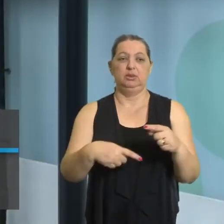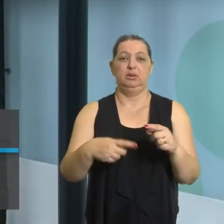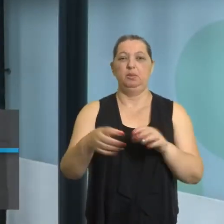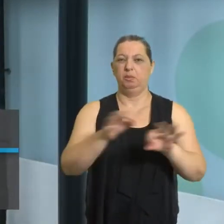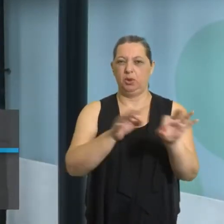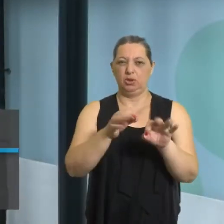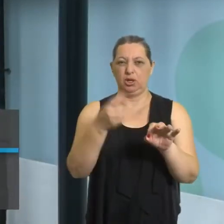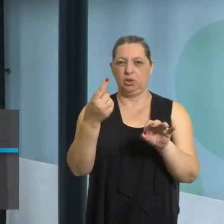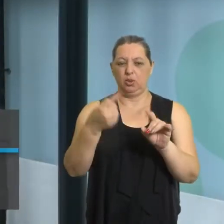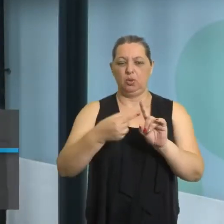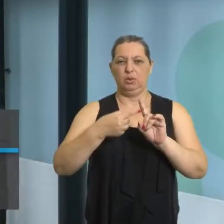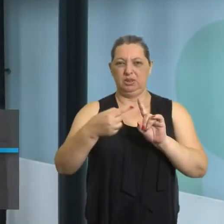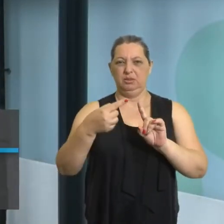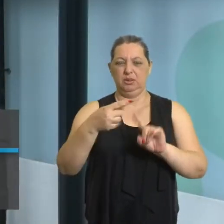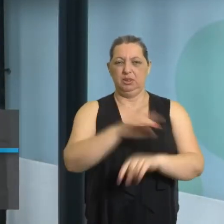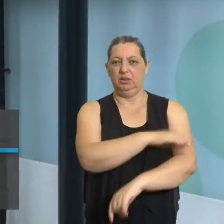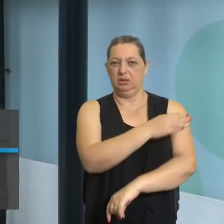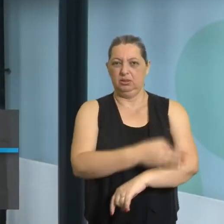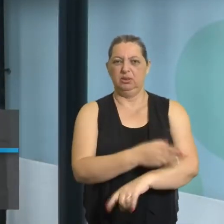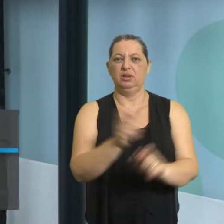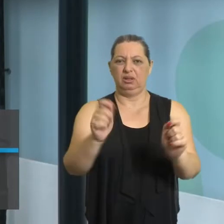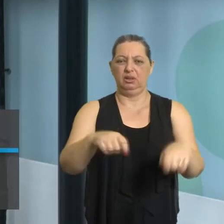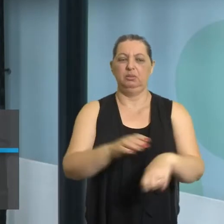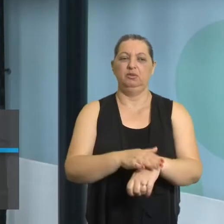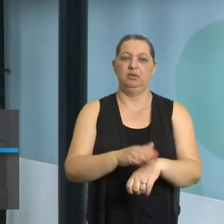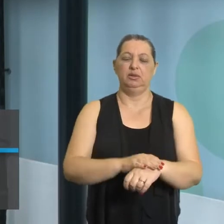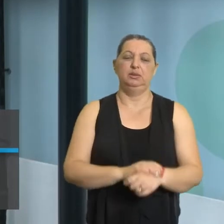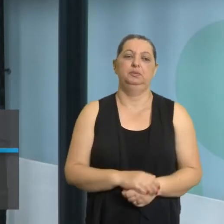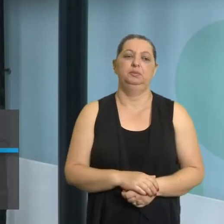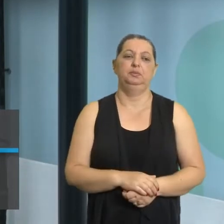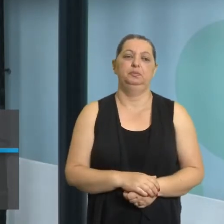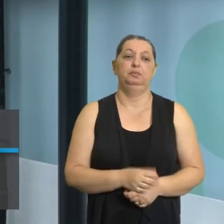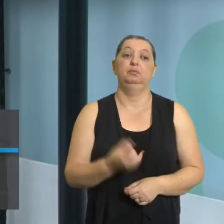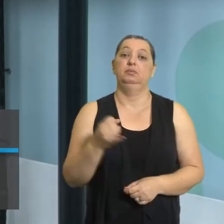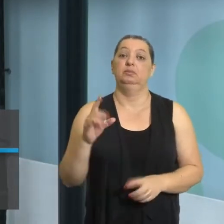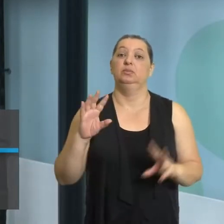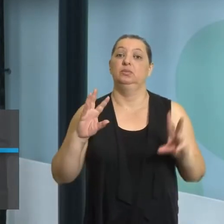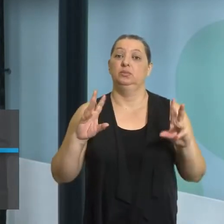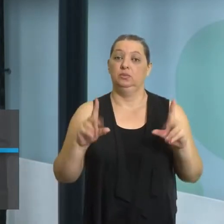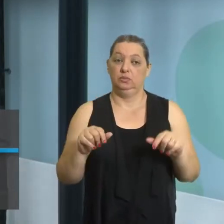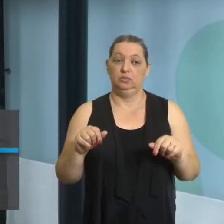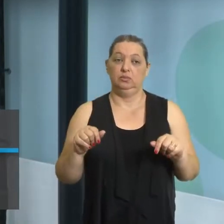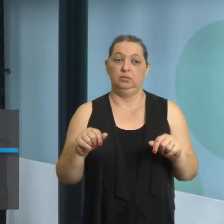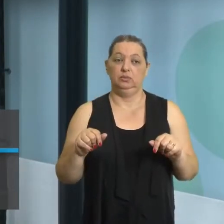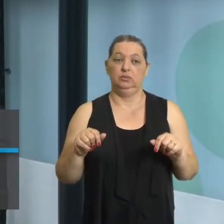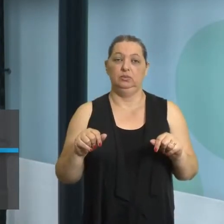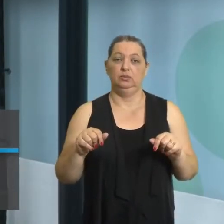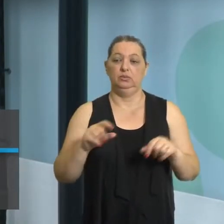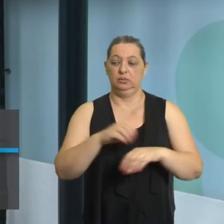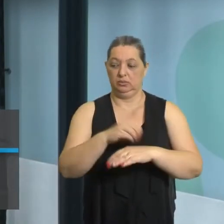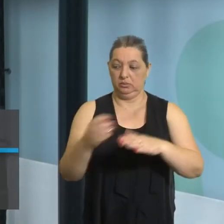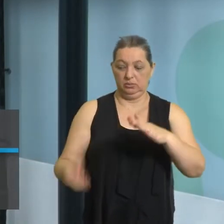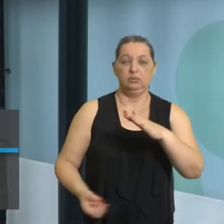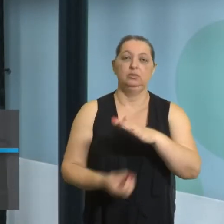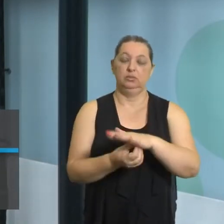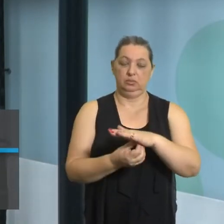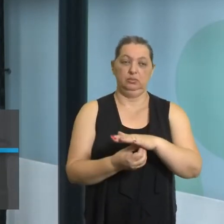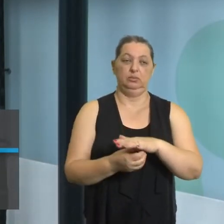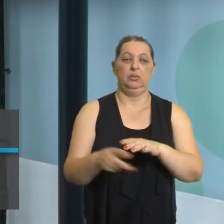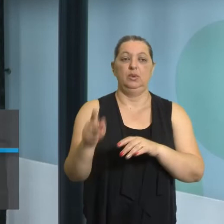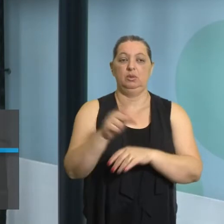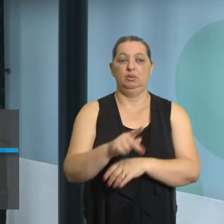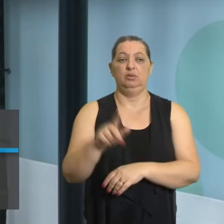dá para daria para fazer se alguém vai tá tudo no vai tá tudo lá no repositório A